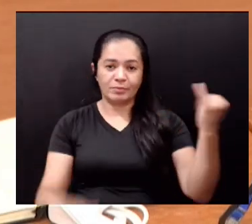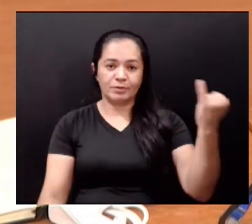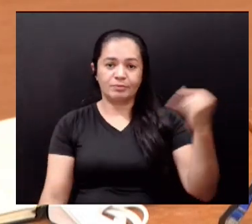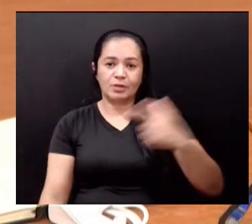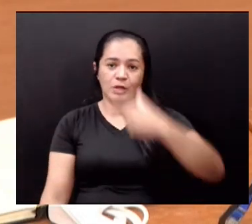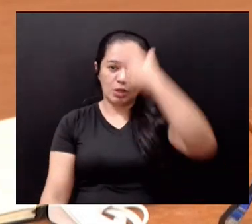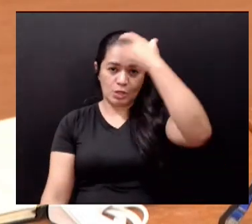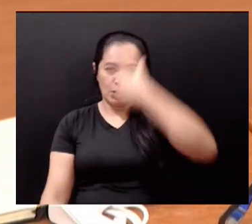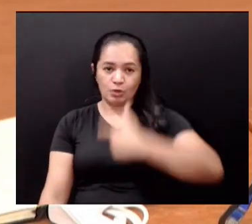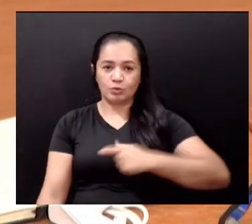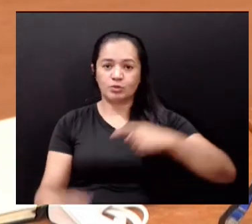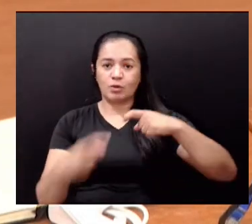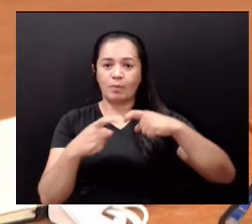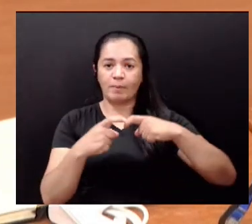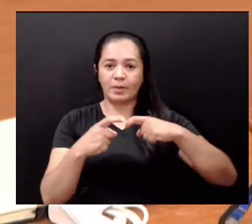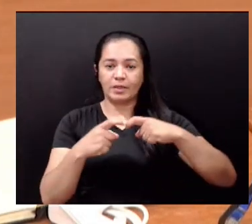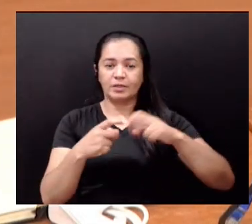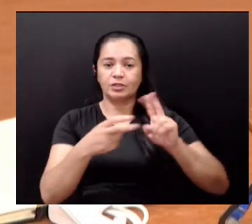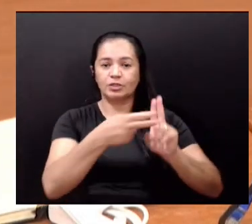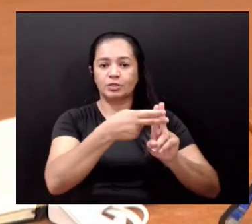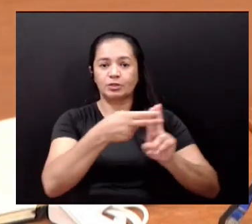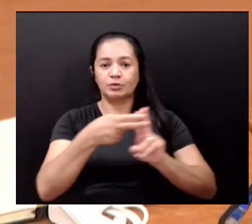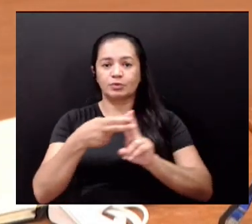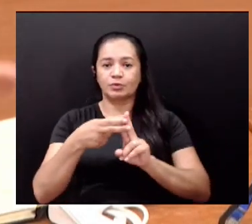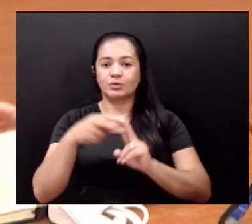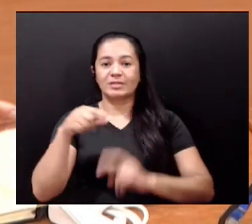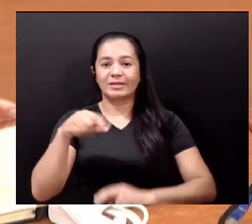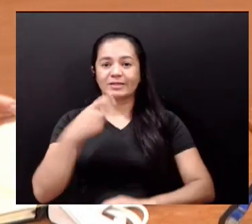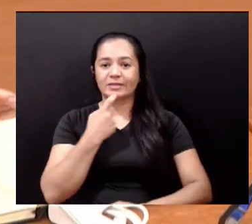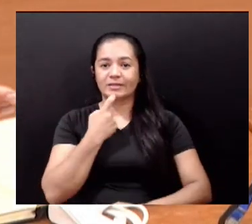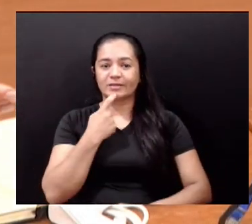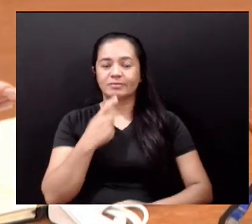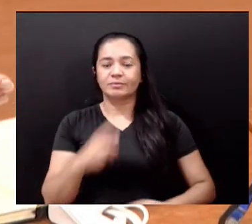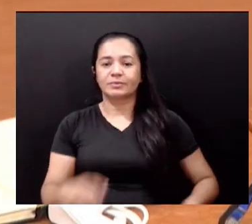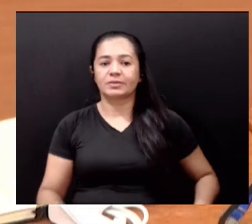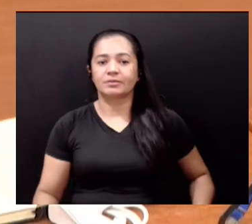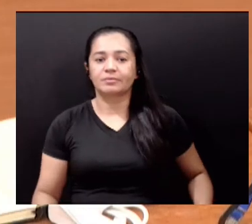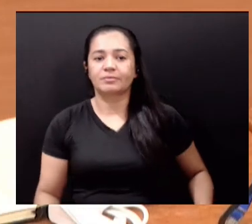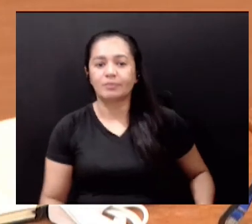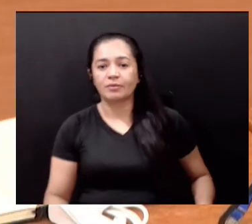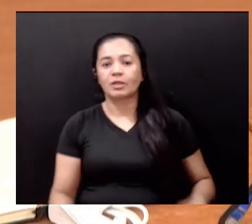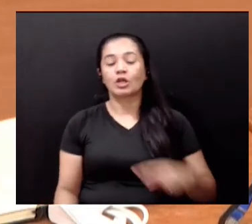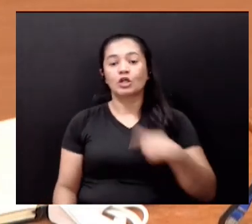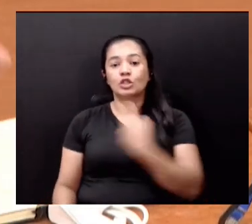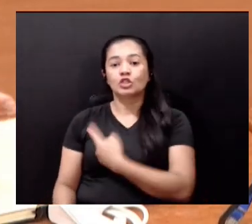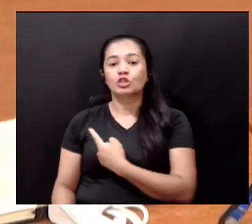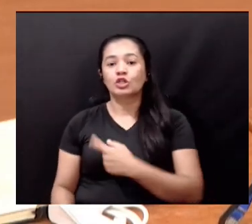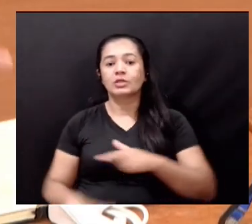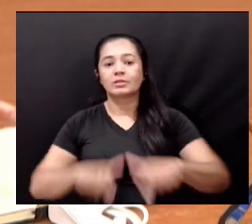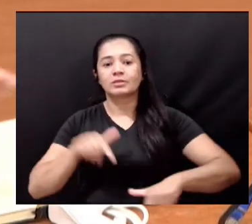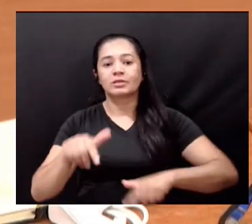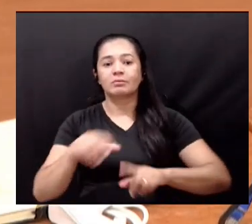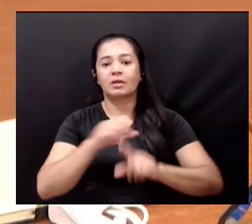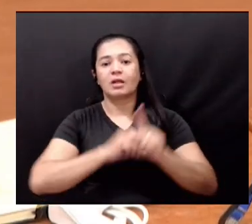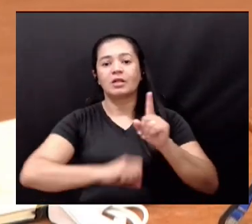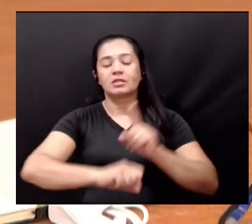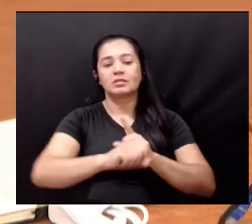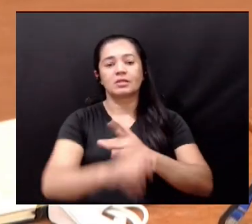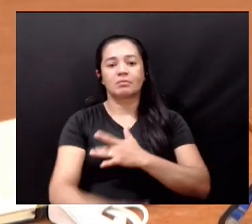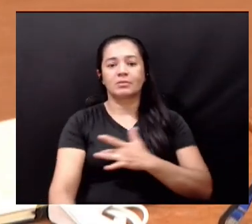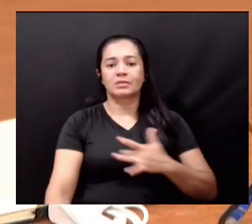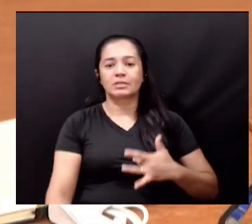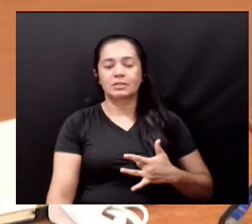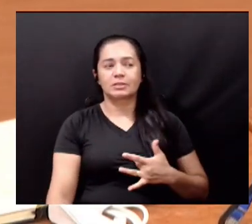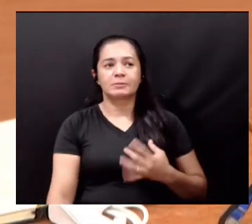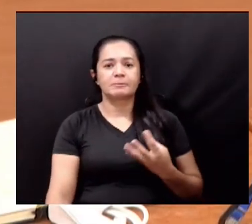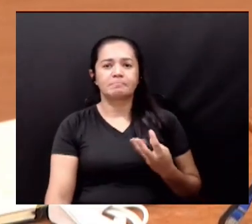aqui em Campinas, então, a gente que trabalha na assistência à saúde, é sensível para nós